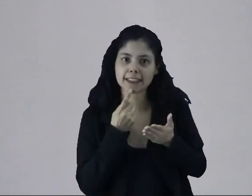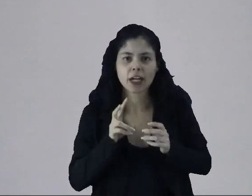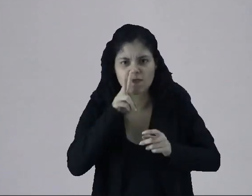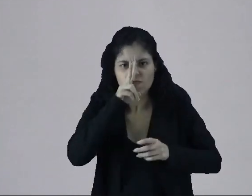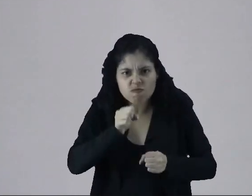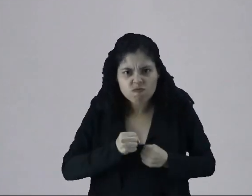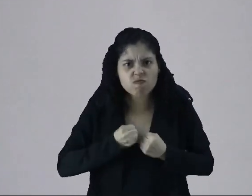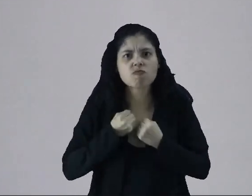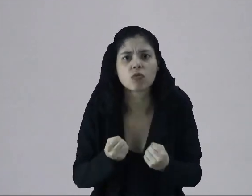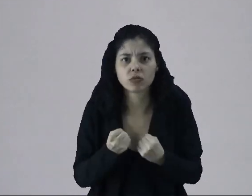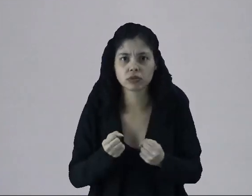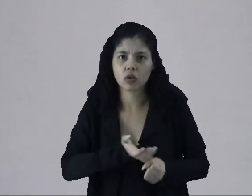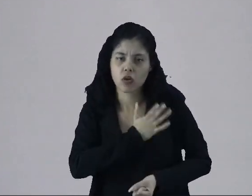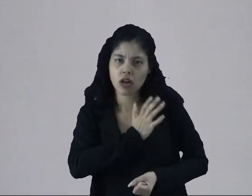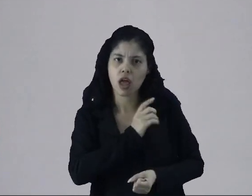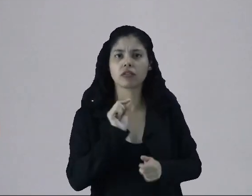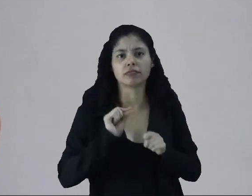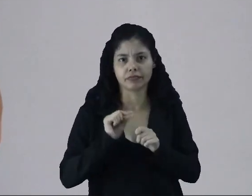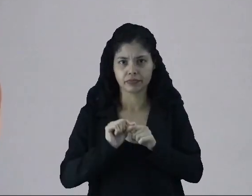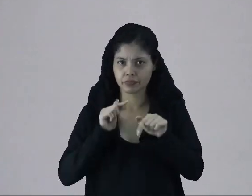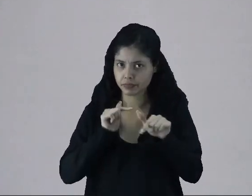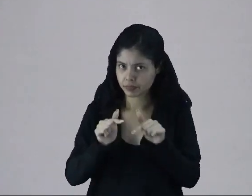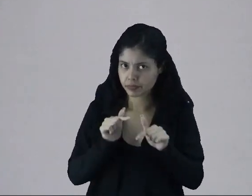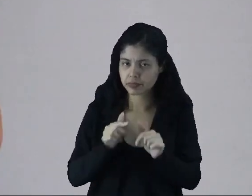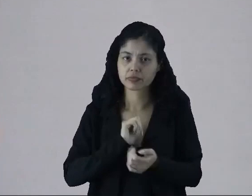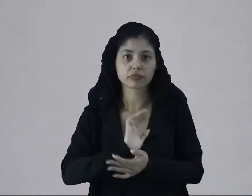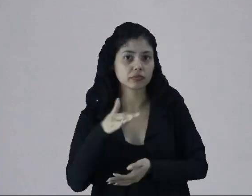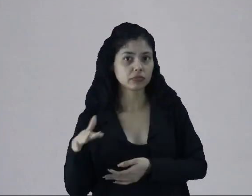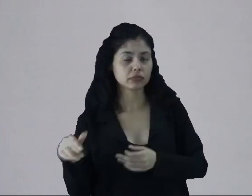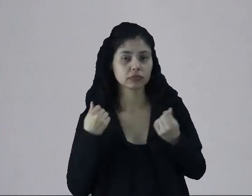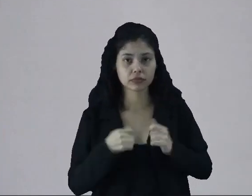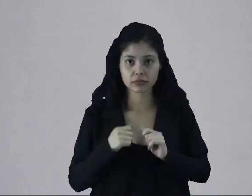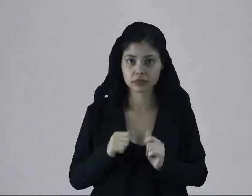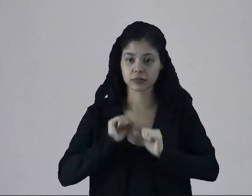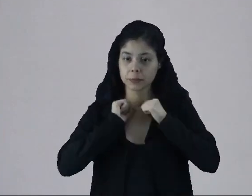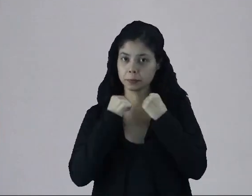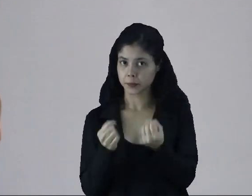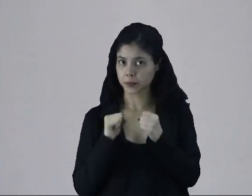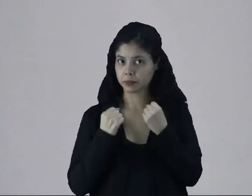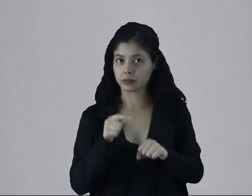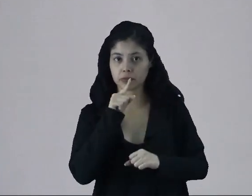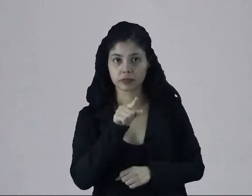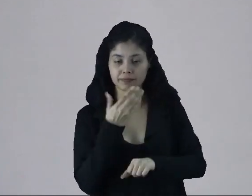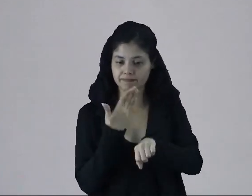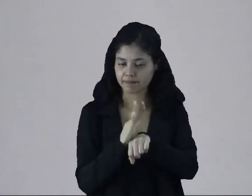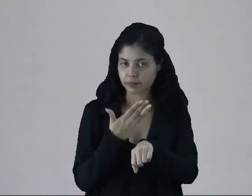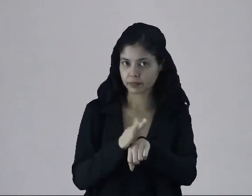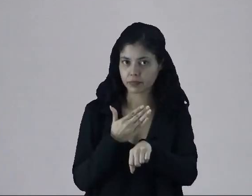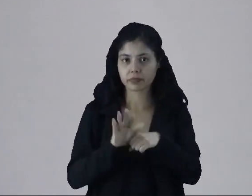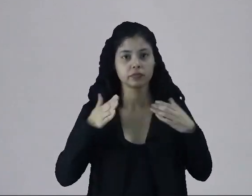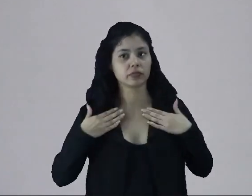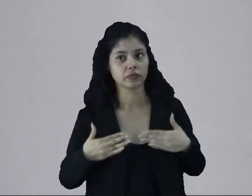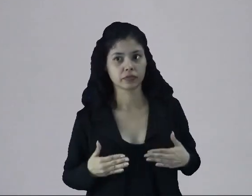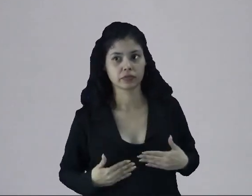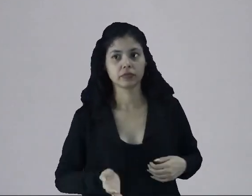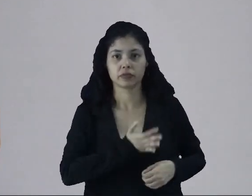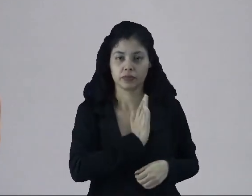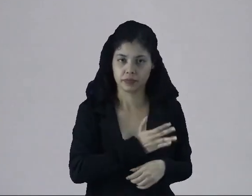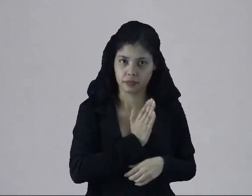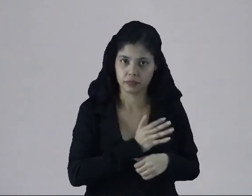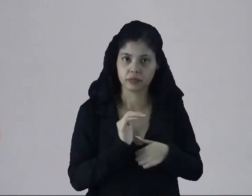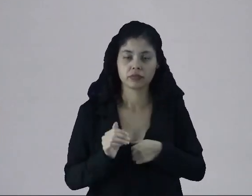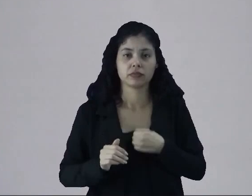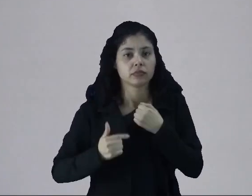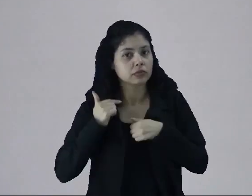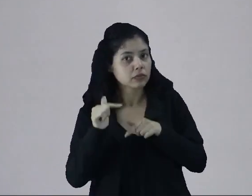força que o teu coração faz para trabalhar. Quando você tem que fazer atividade física, você está treinando o seu corpo e o seu coração para